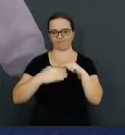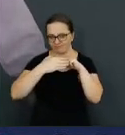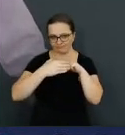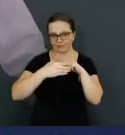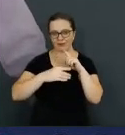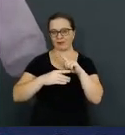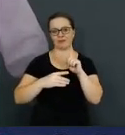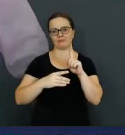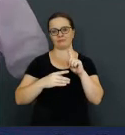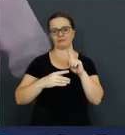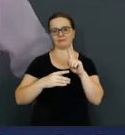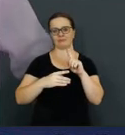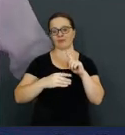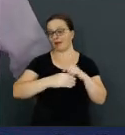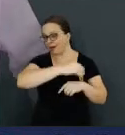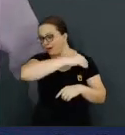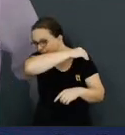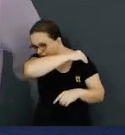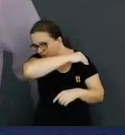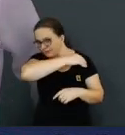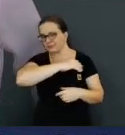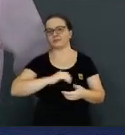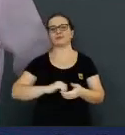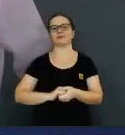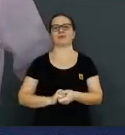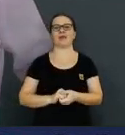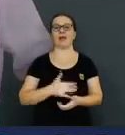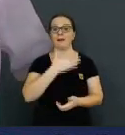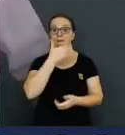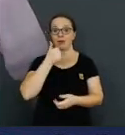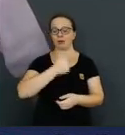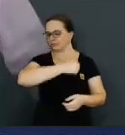Porque é o costume nosso. Atchim! Atchim!